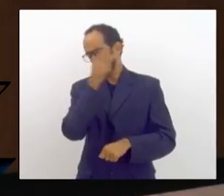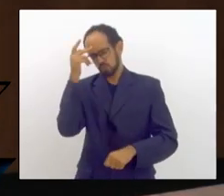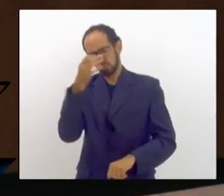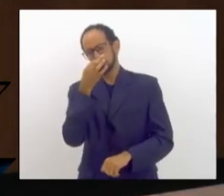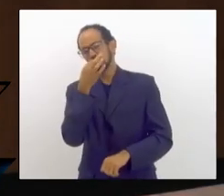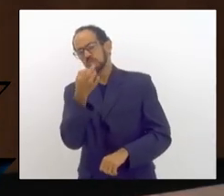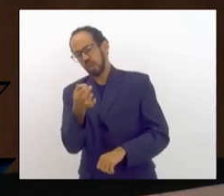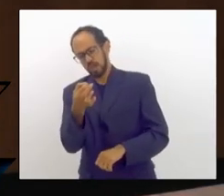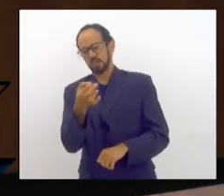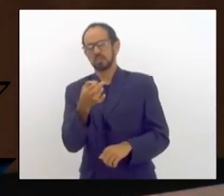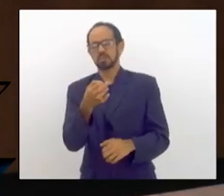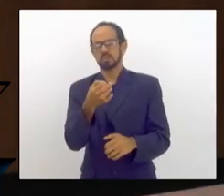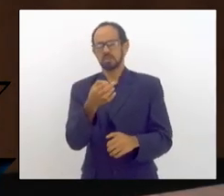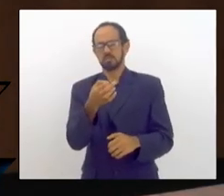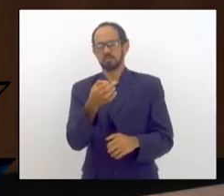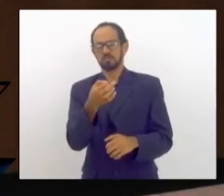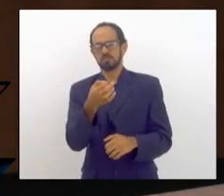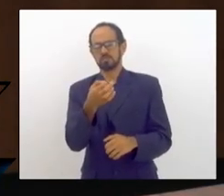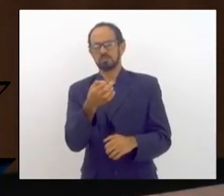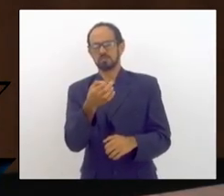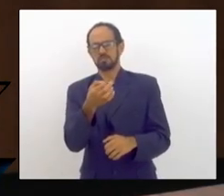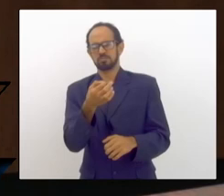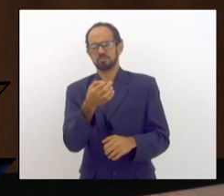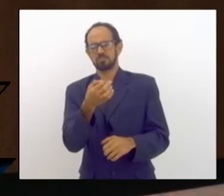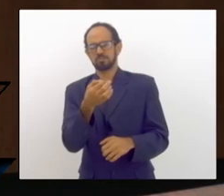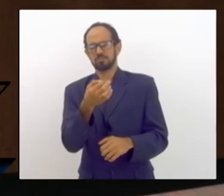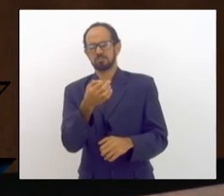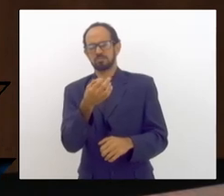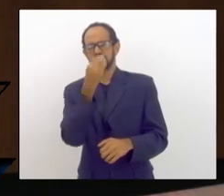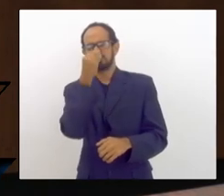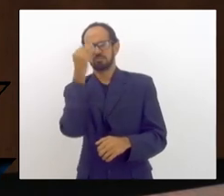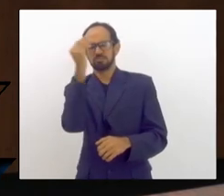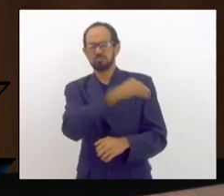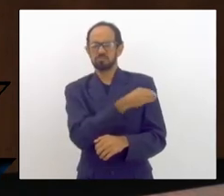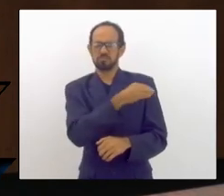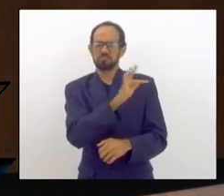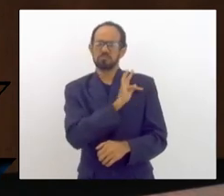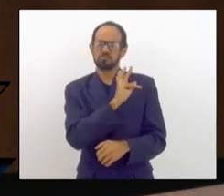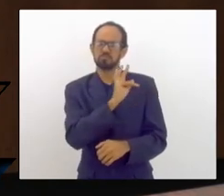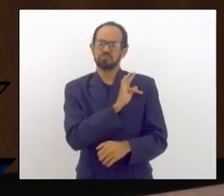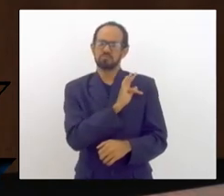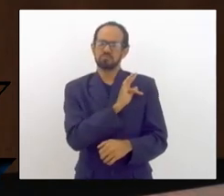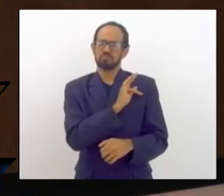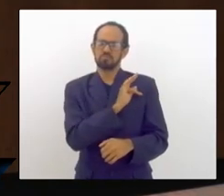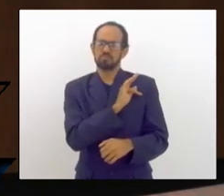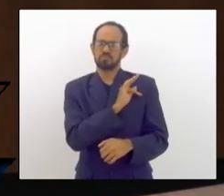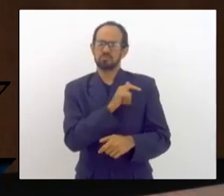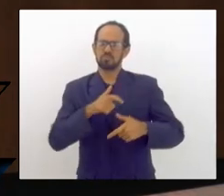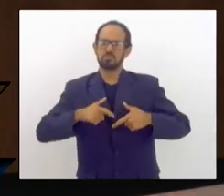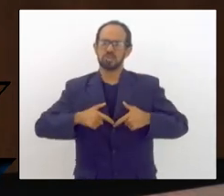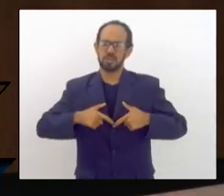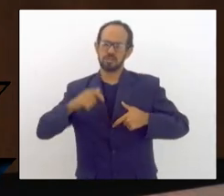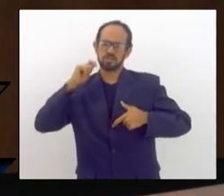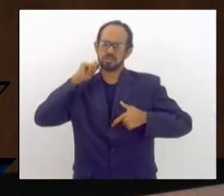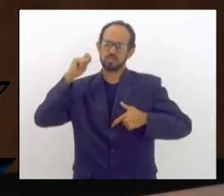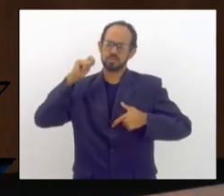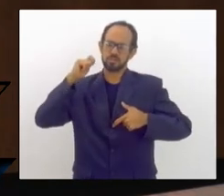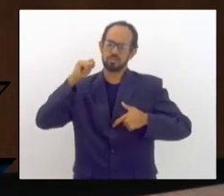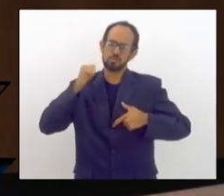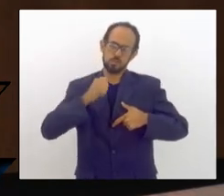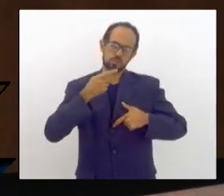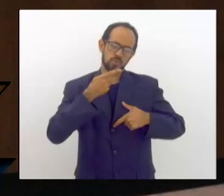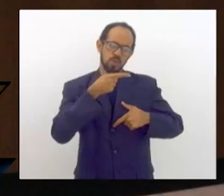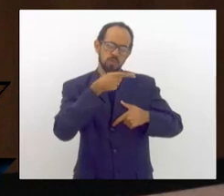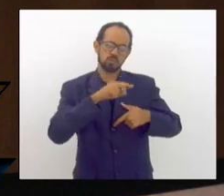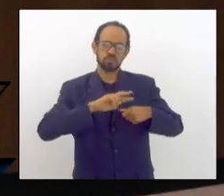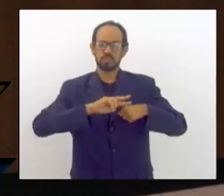a desacatar com a Medalha Tiradentes. Eu posso dizer, amigo, você terá a